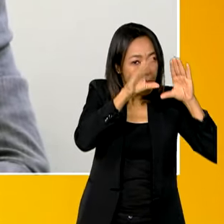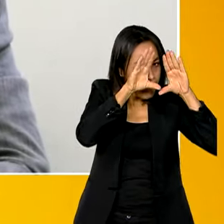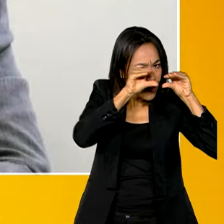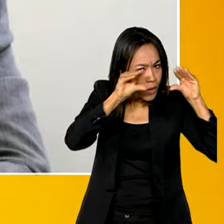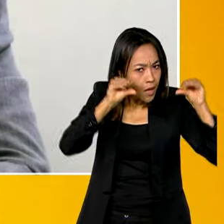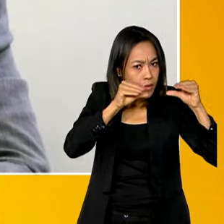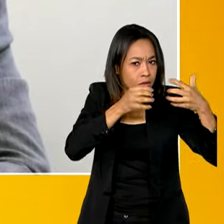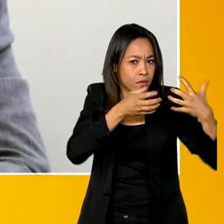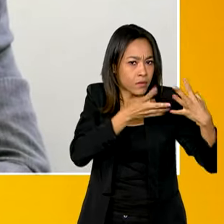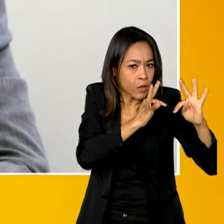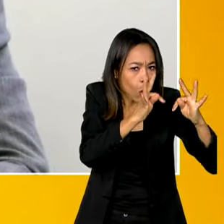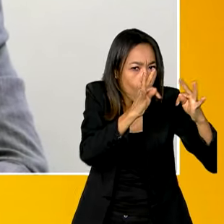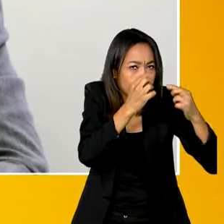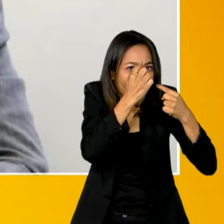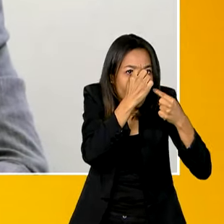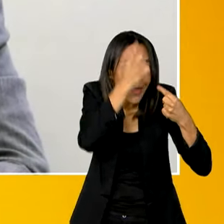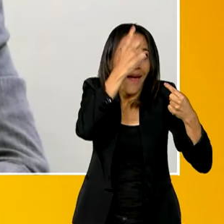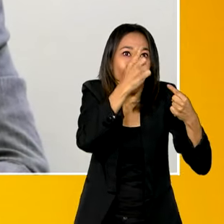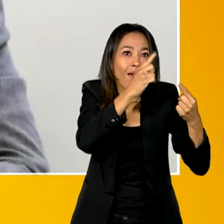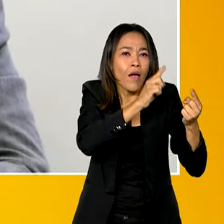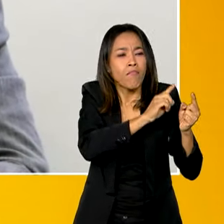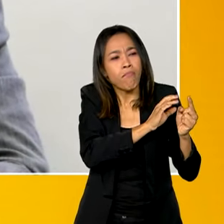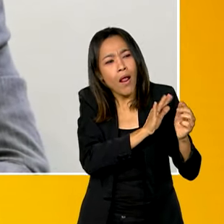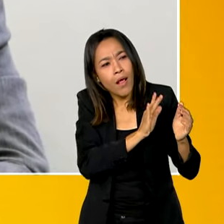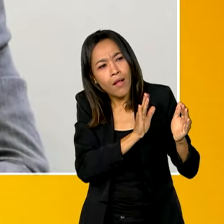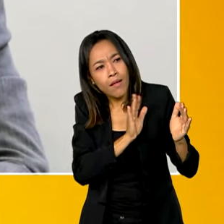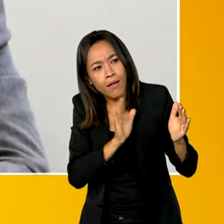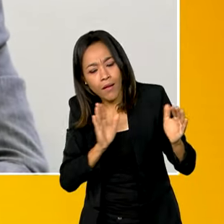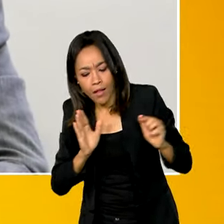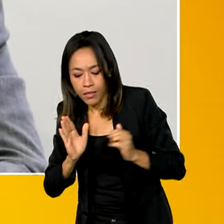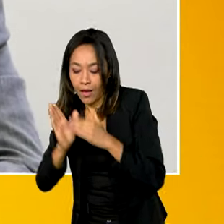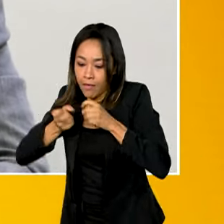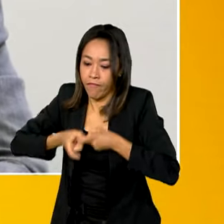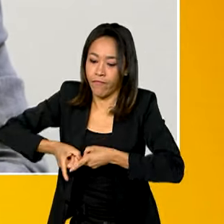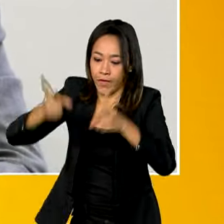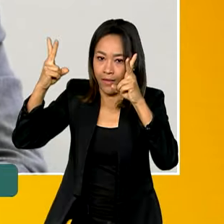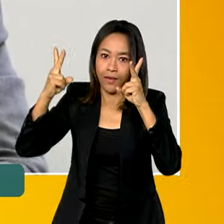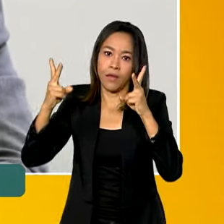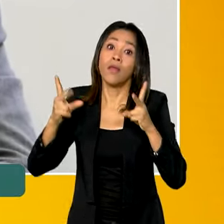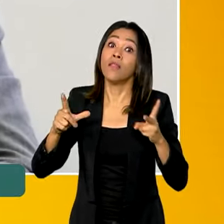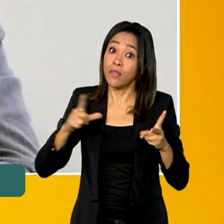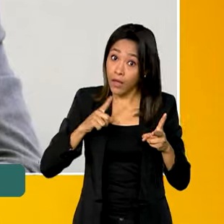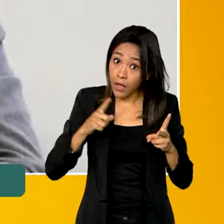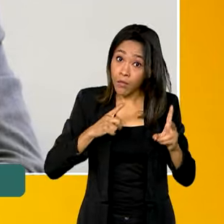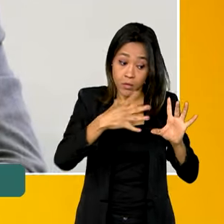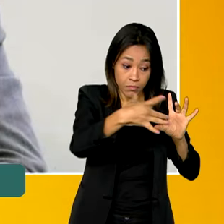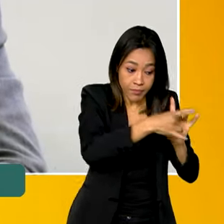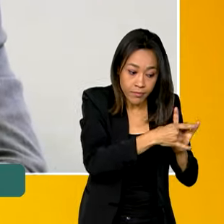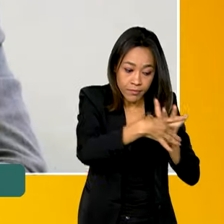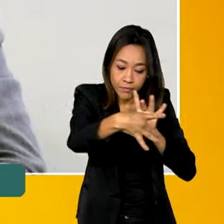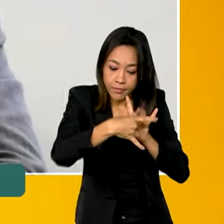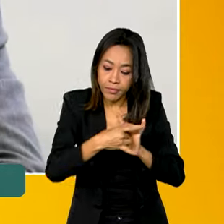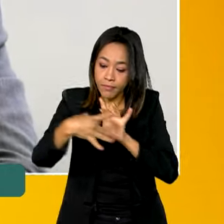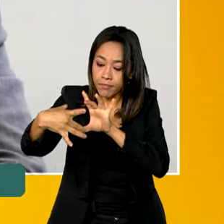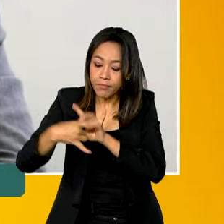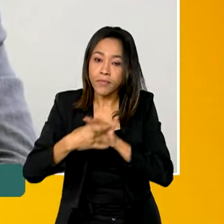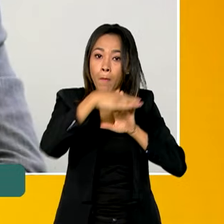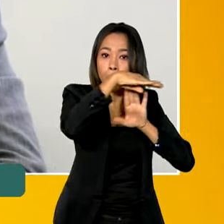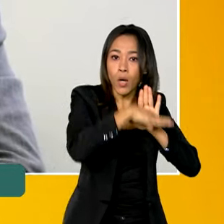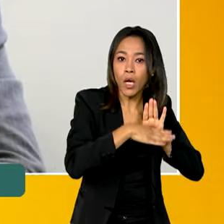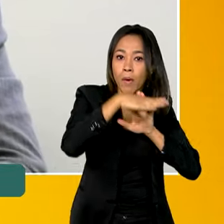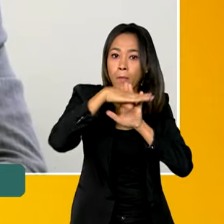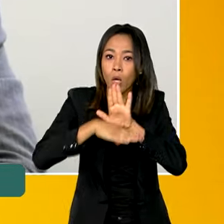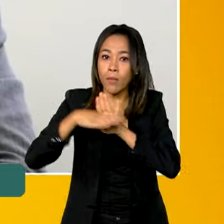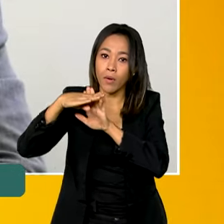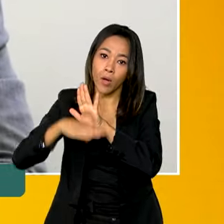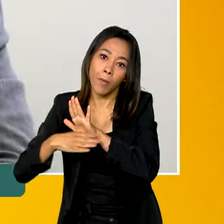tecnologia desde a ideia até chegar no mercado a gente tem programas específicos em cada uma dessas etapas que auxiliam essas